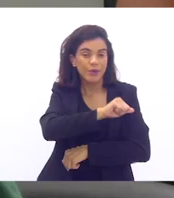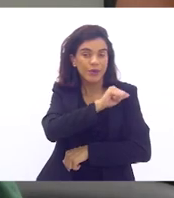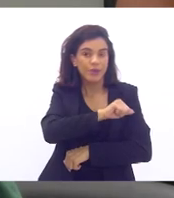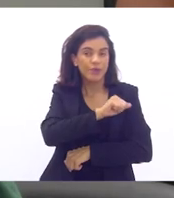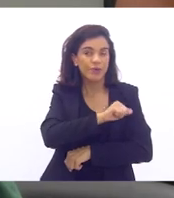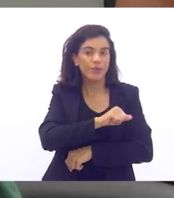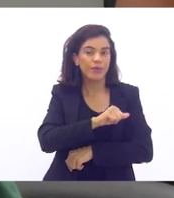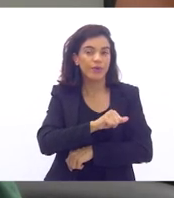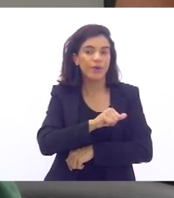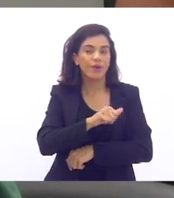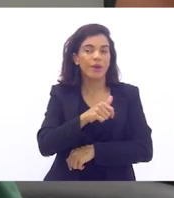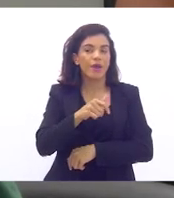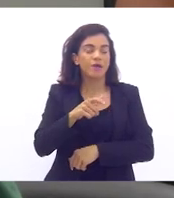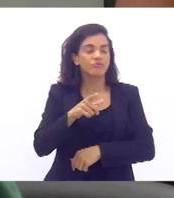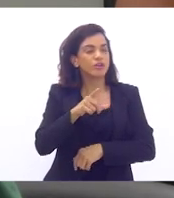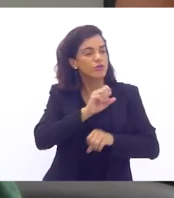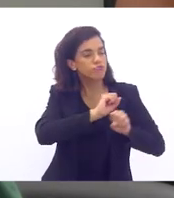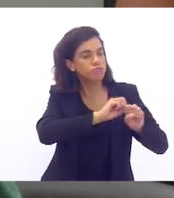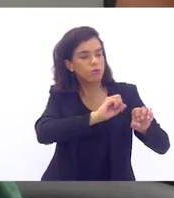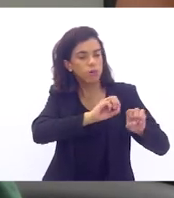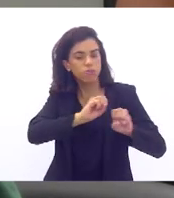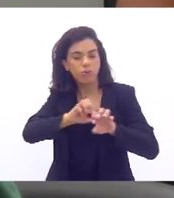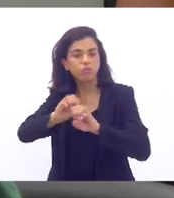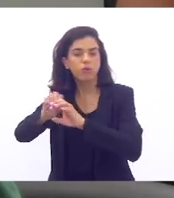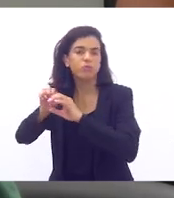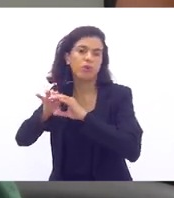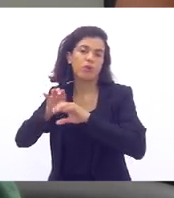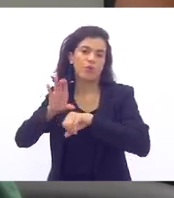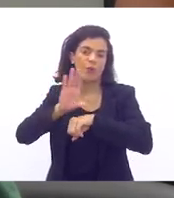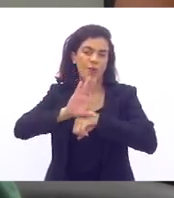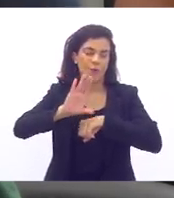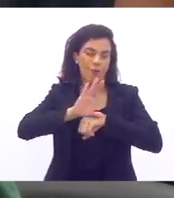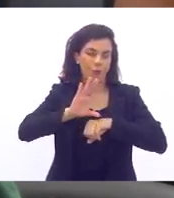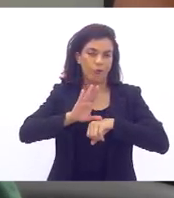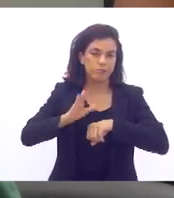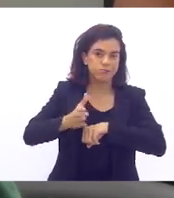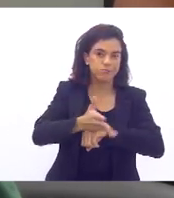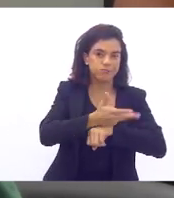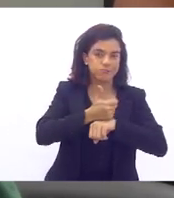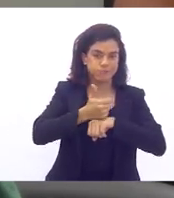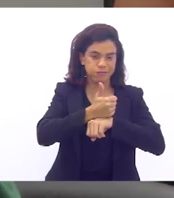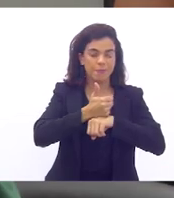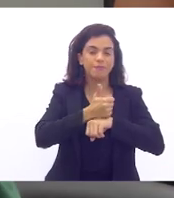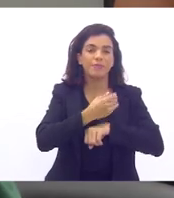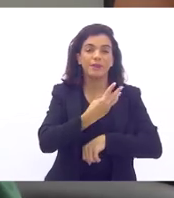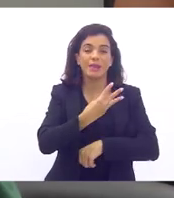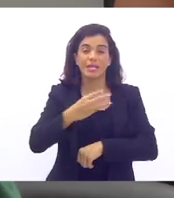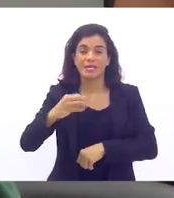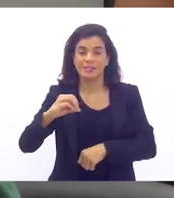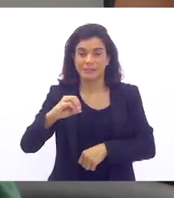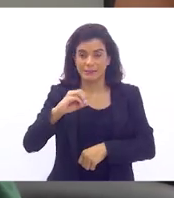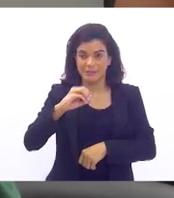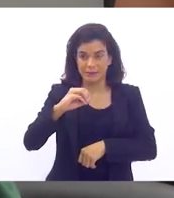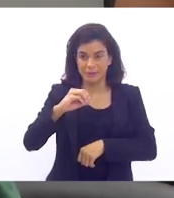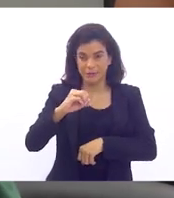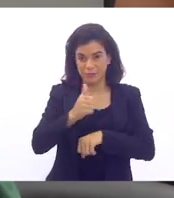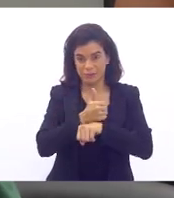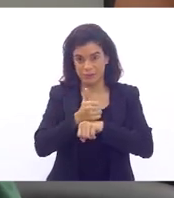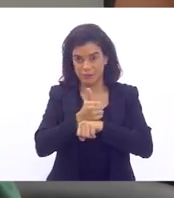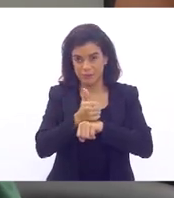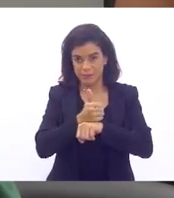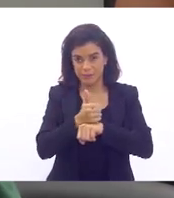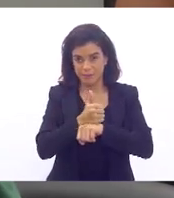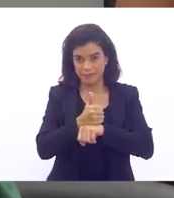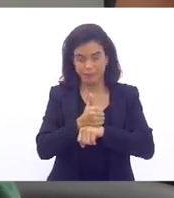onde a gente capacitou 300 profissionais né para a rede assim